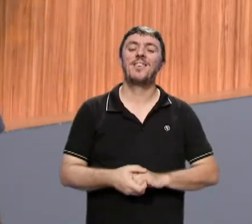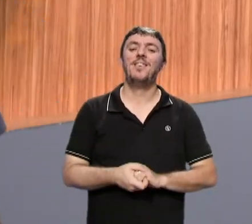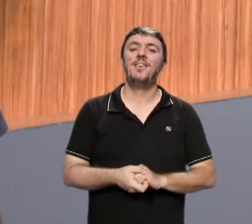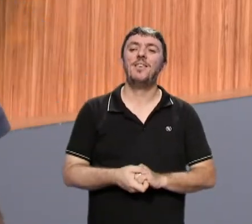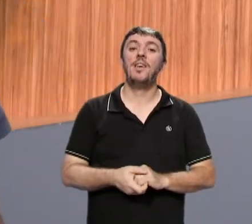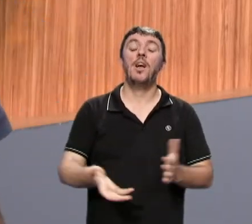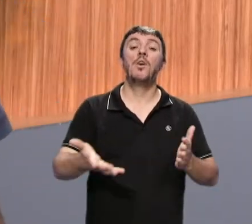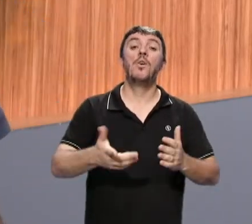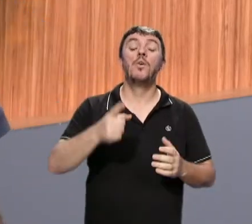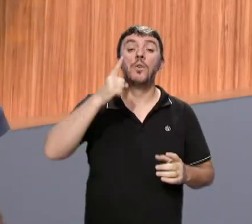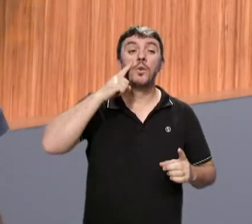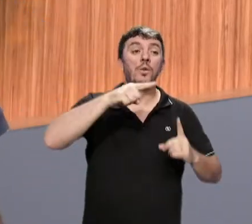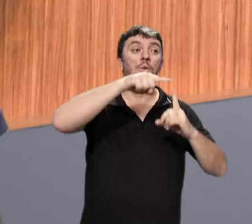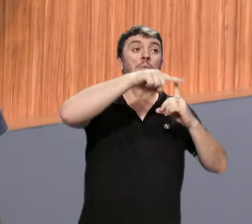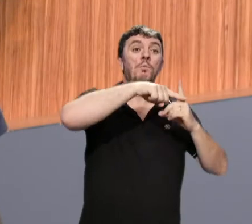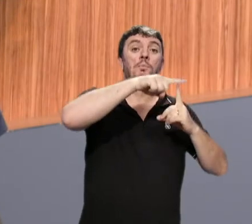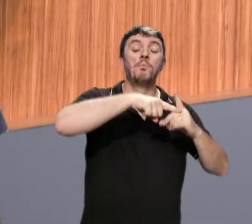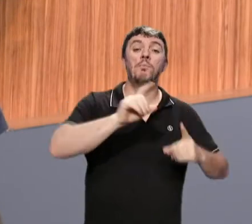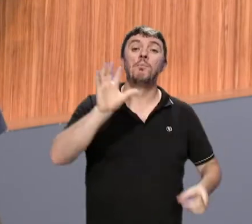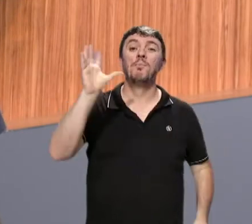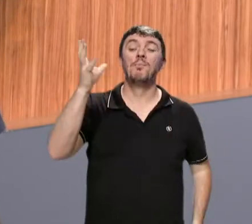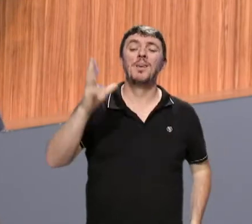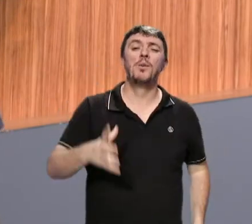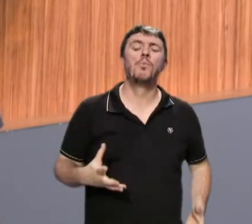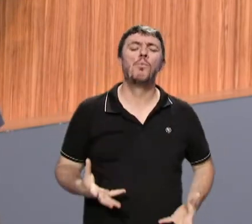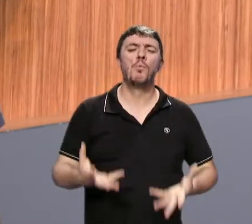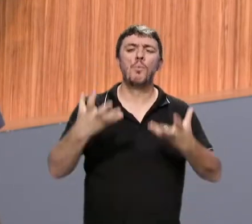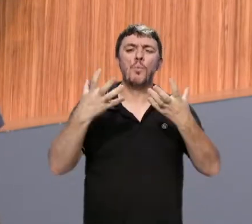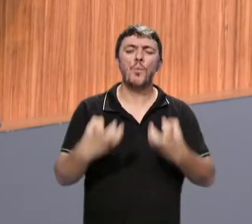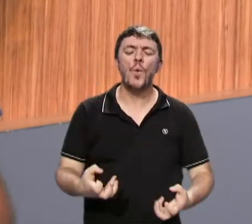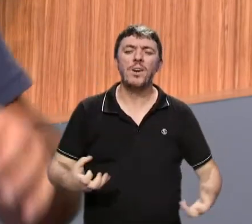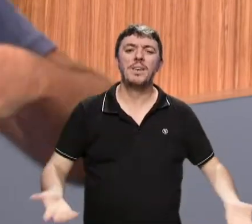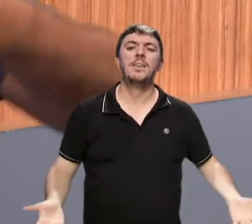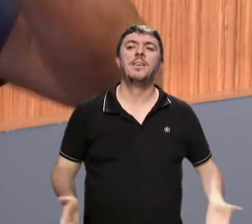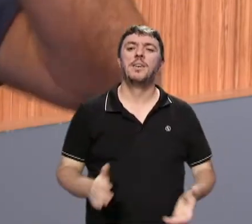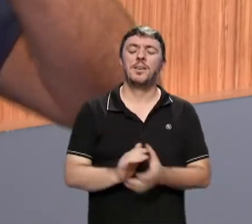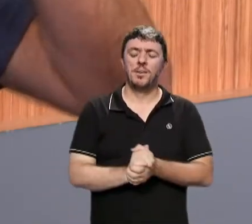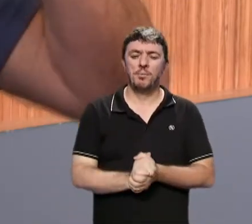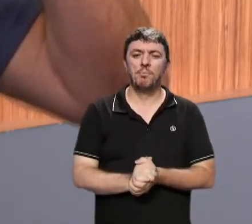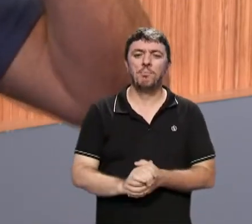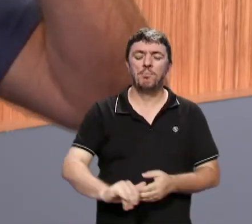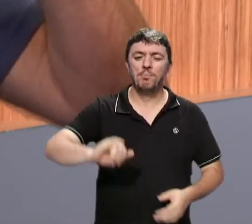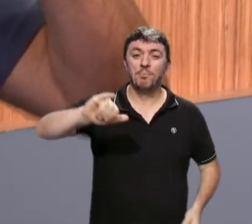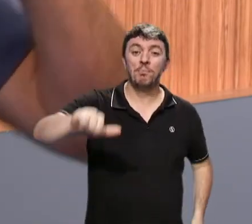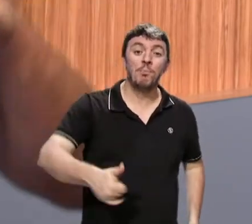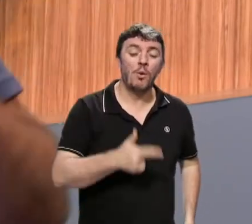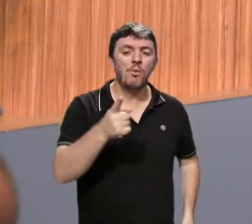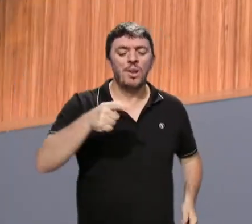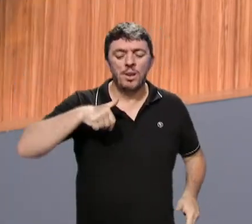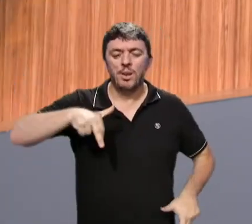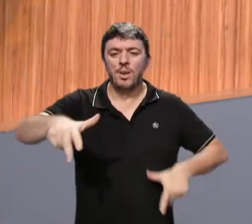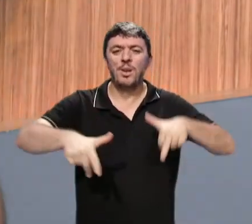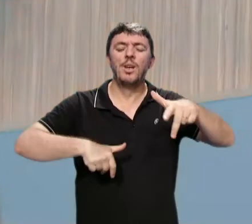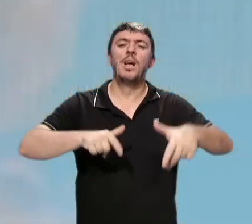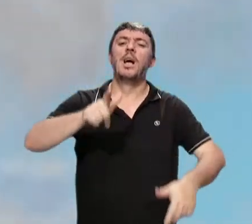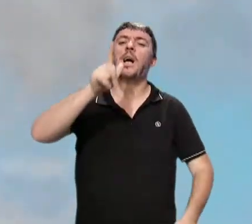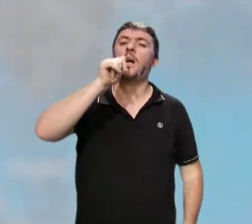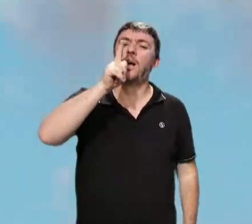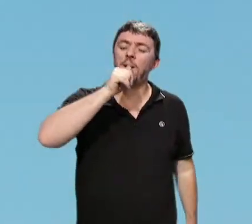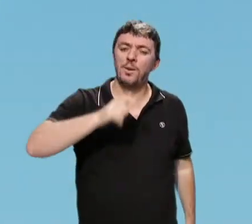ver a previsão do tempo para esse sabadão? Ih, tá seco o tempo, hein? Aproveita, dá para ir caminhar, mas sempre com a aguinha, hein? Não se esquece. Vamos ver.